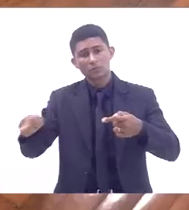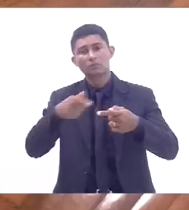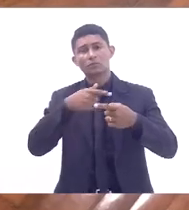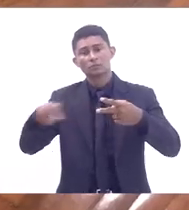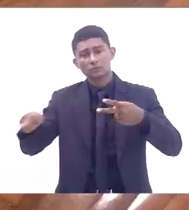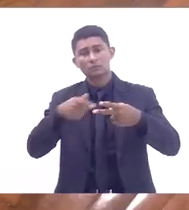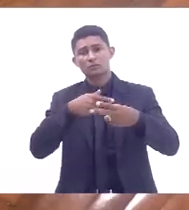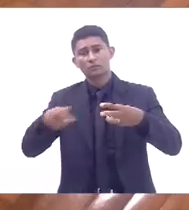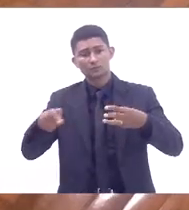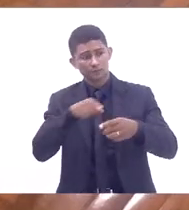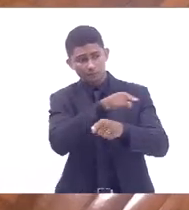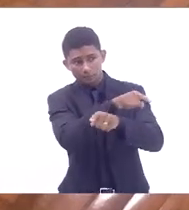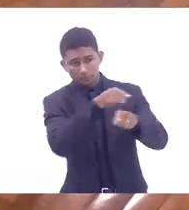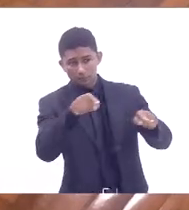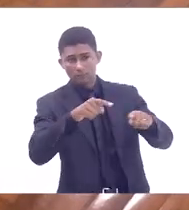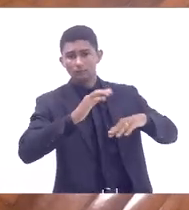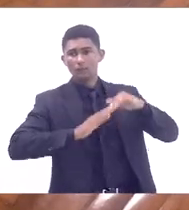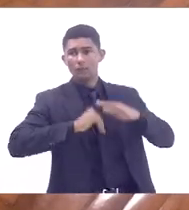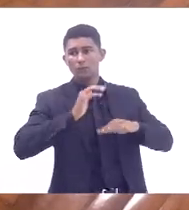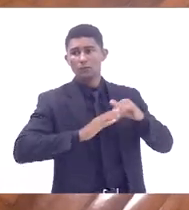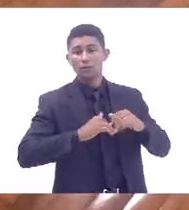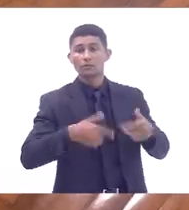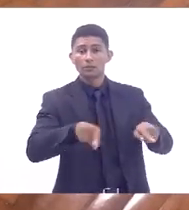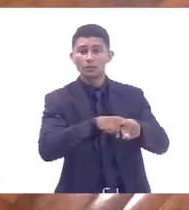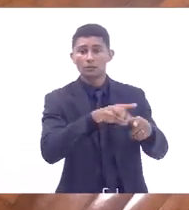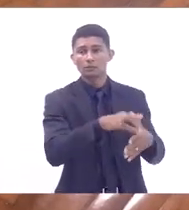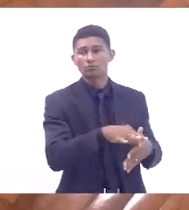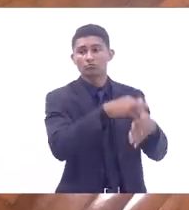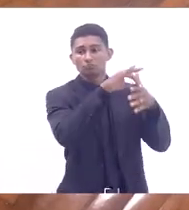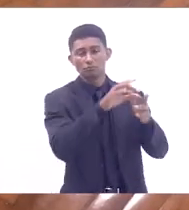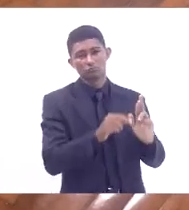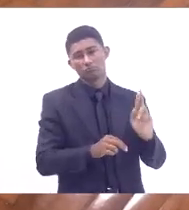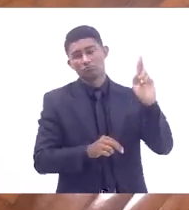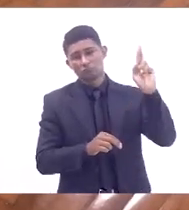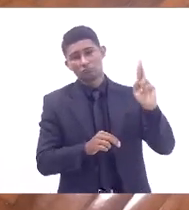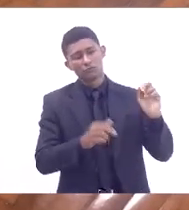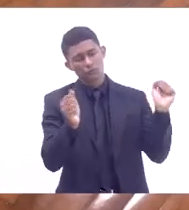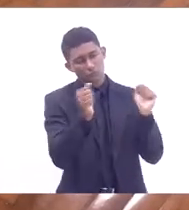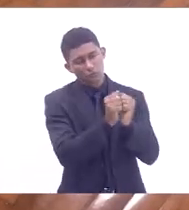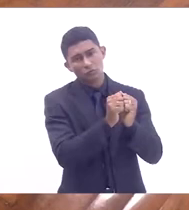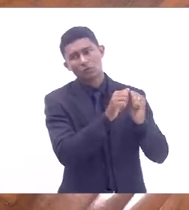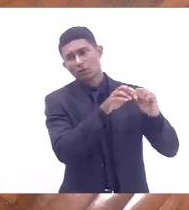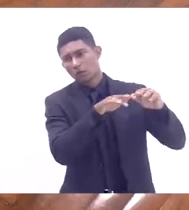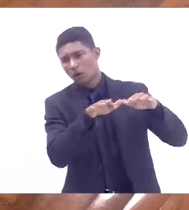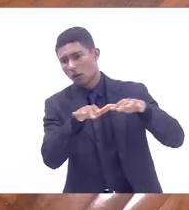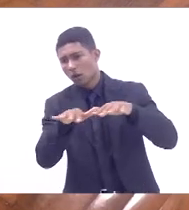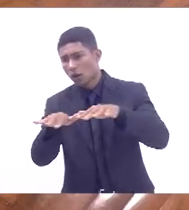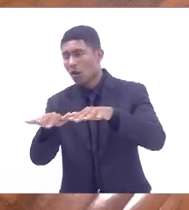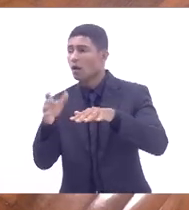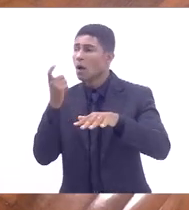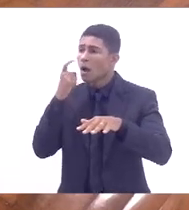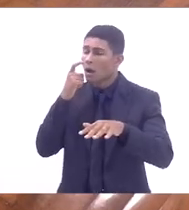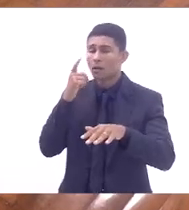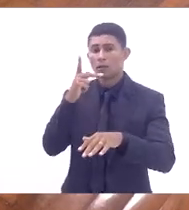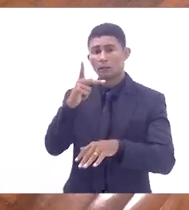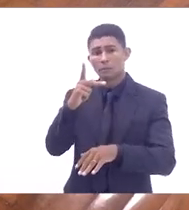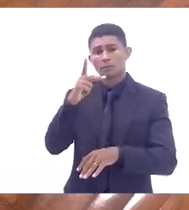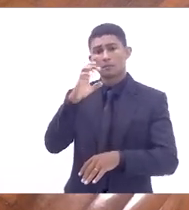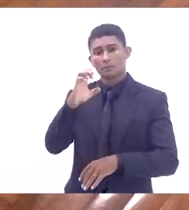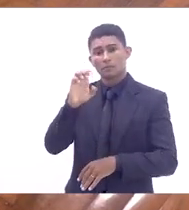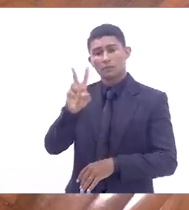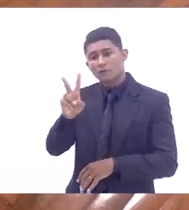os técnicos descem junto com o reitor para que haja a a reformação do pcv